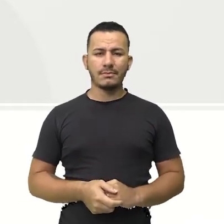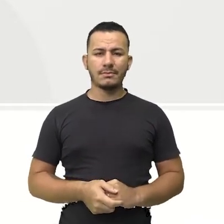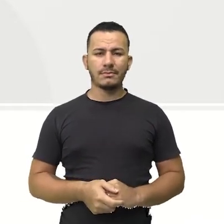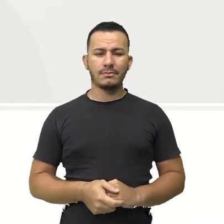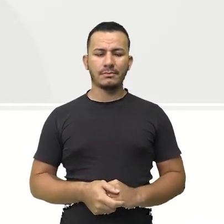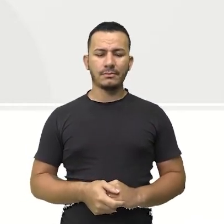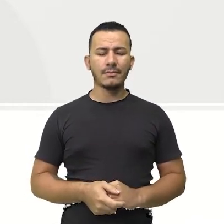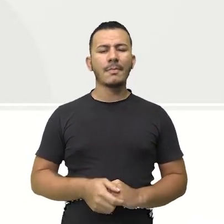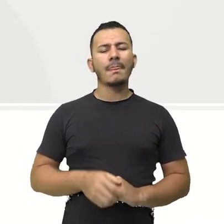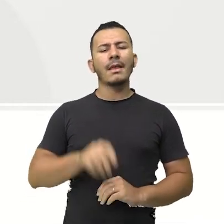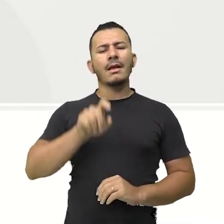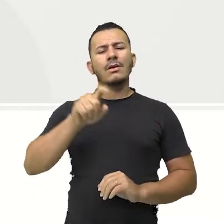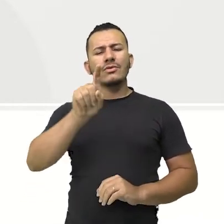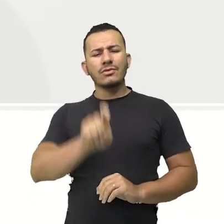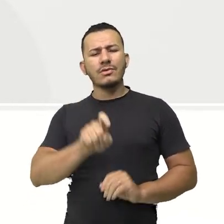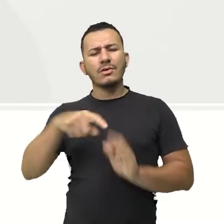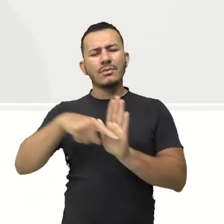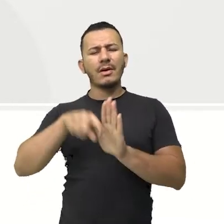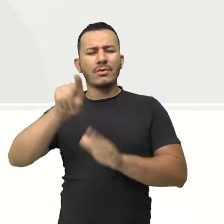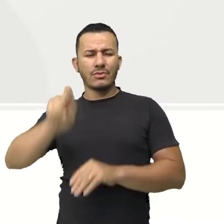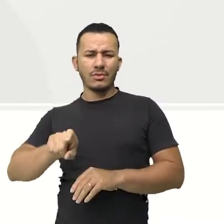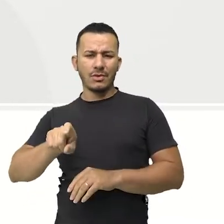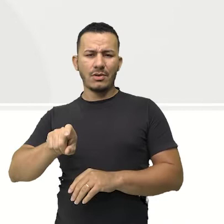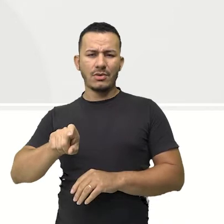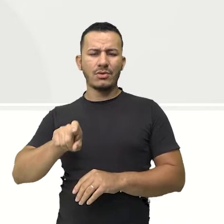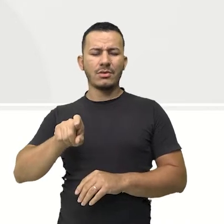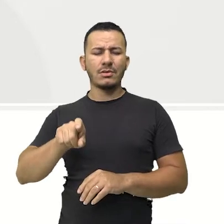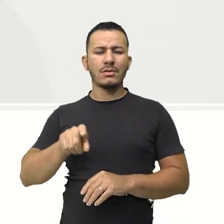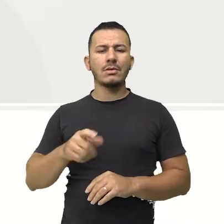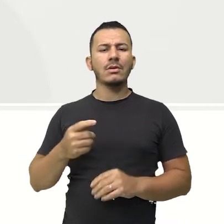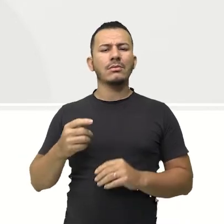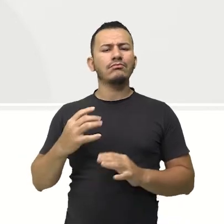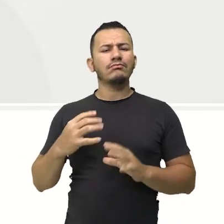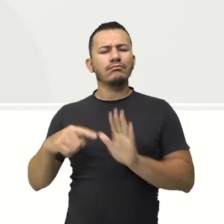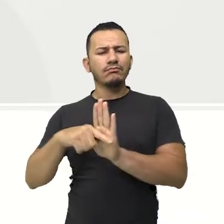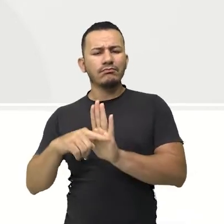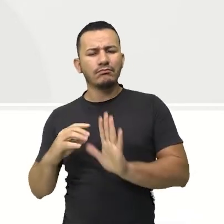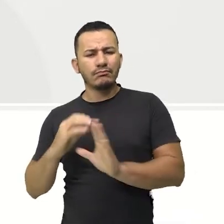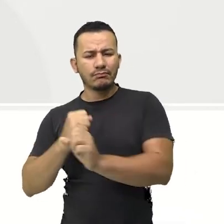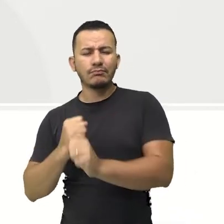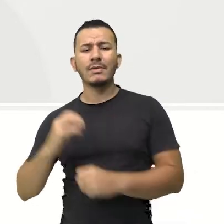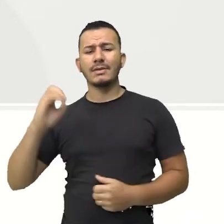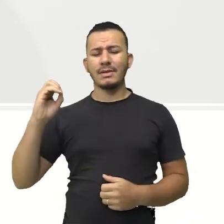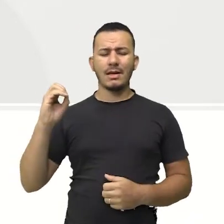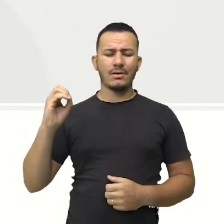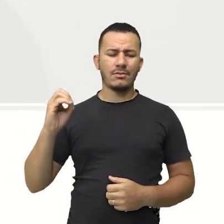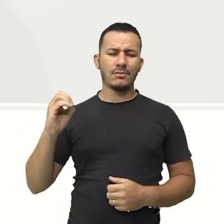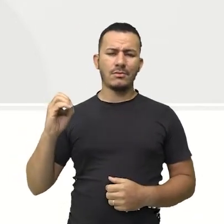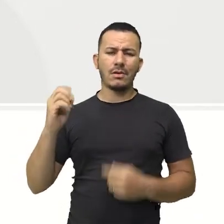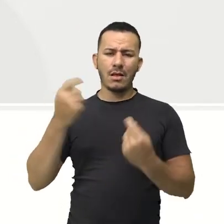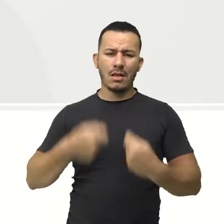E olha só, x menos x é uma coisa igual a outra. Eu subtraio, isso aqui vai dar 0.